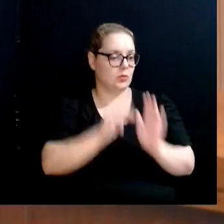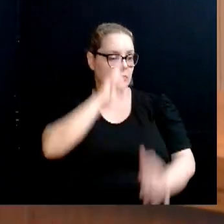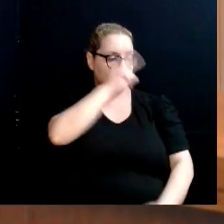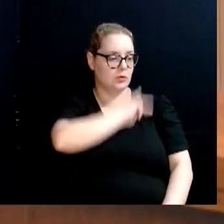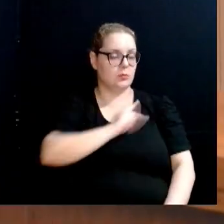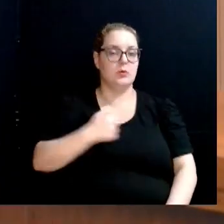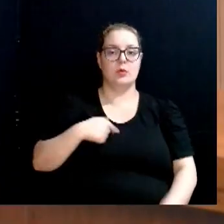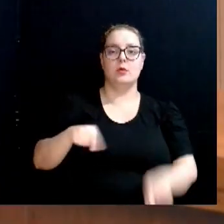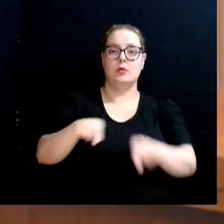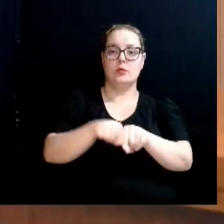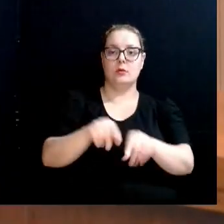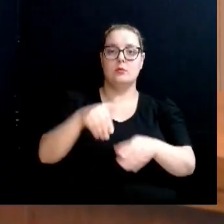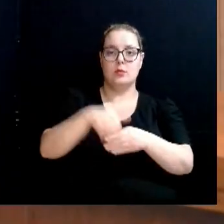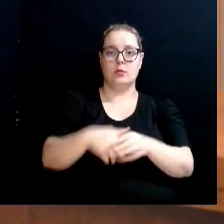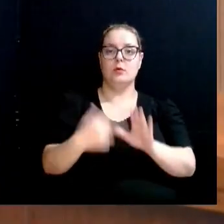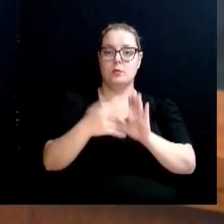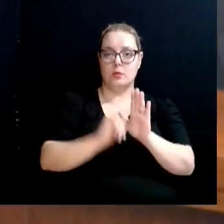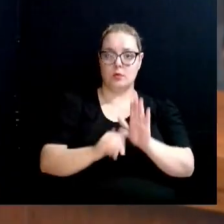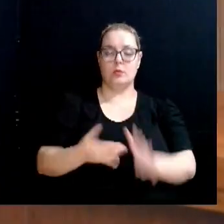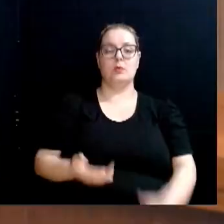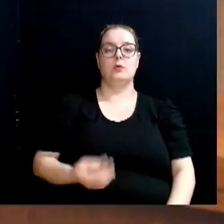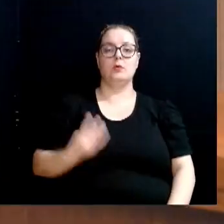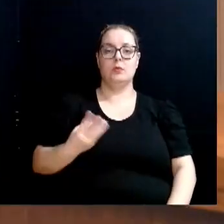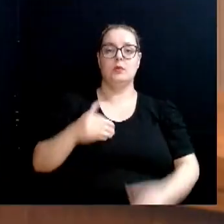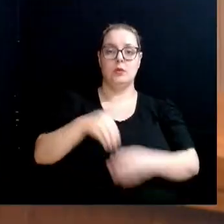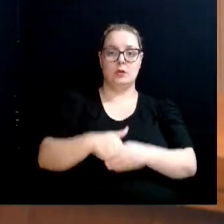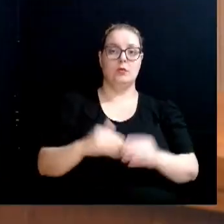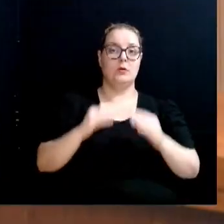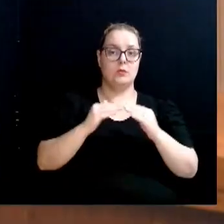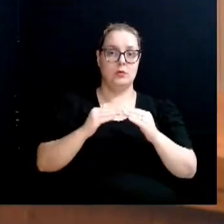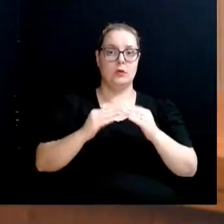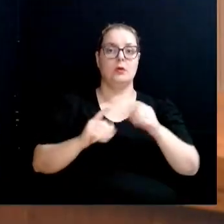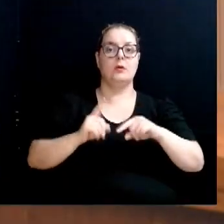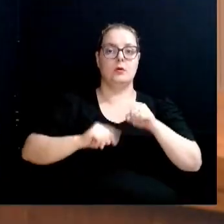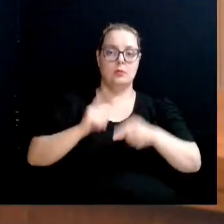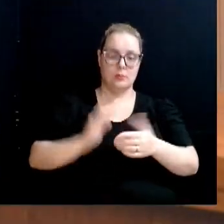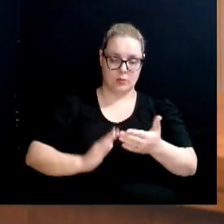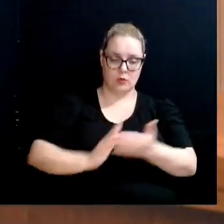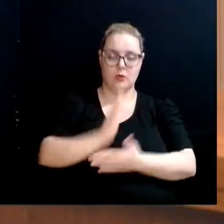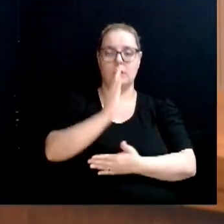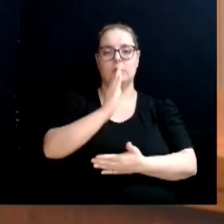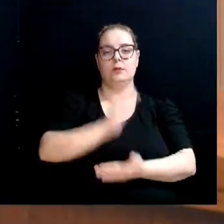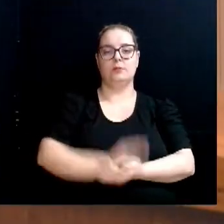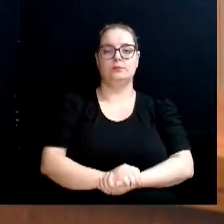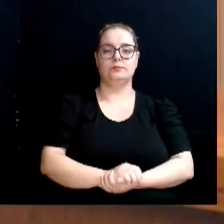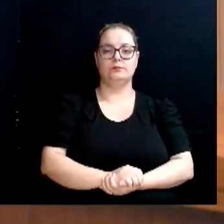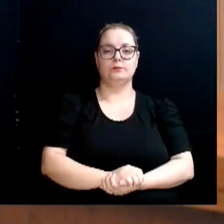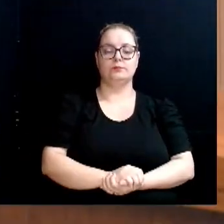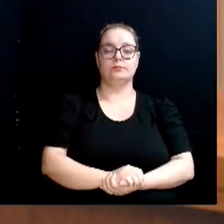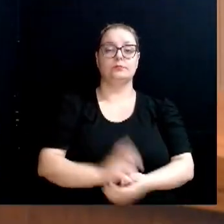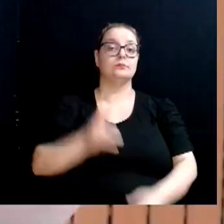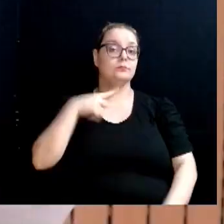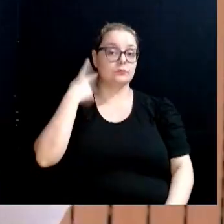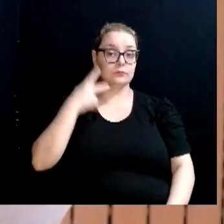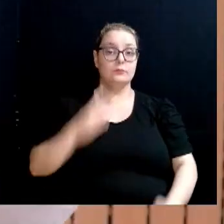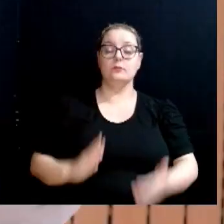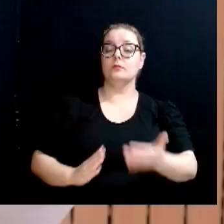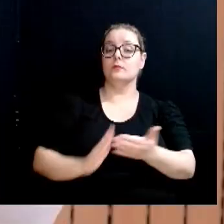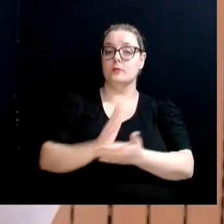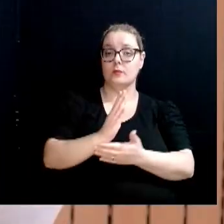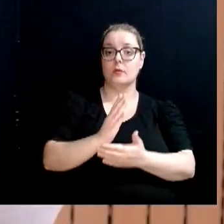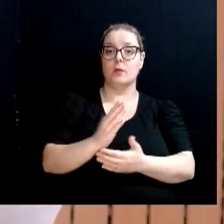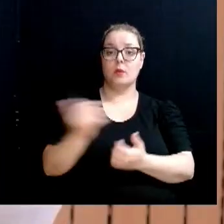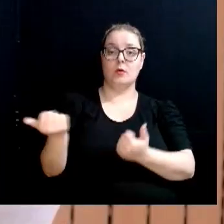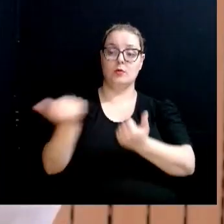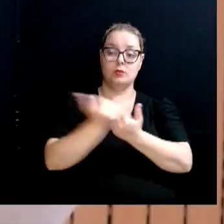voto acompanhando o relator, com 3 votos favoráveis, a matéria está aprovada. Os vereadores aprovaram um substitutivo